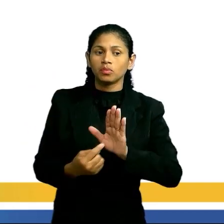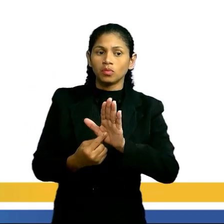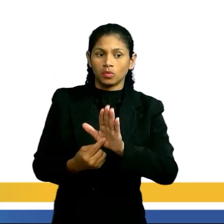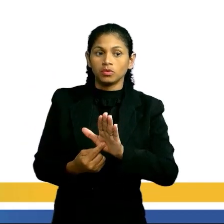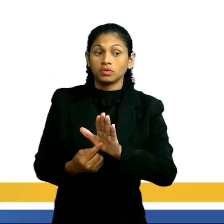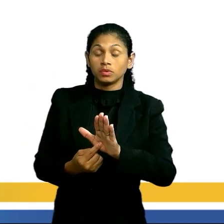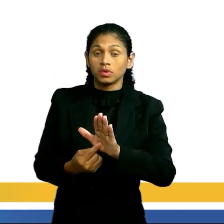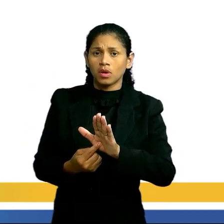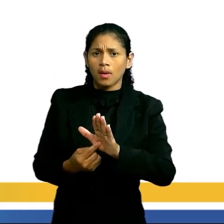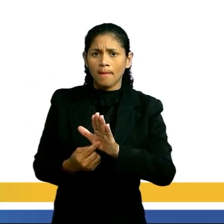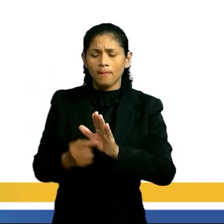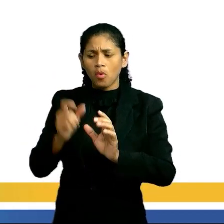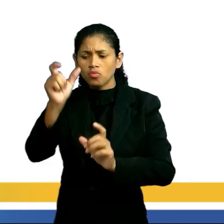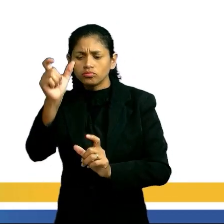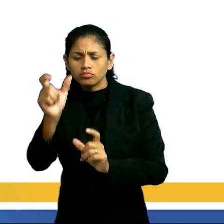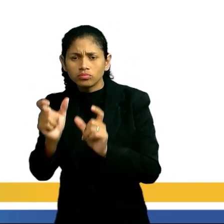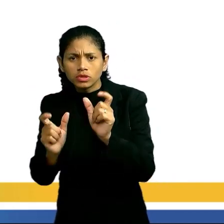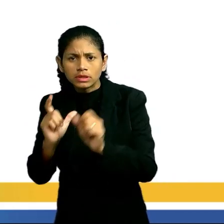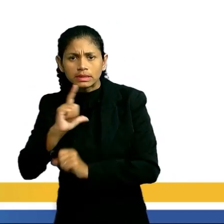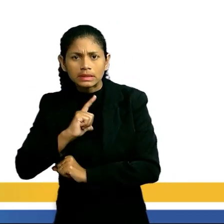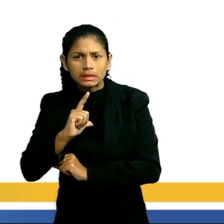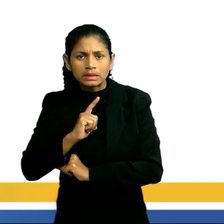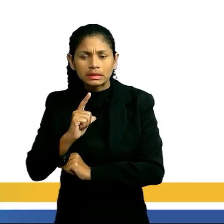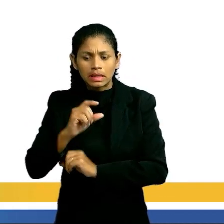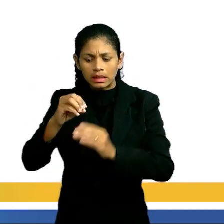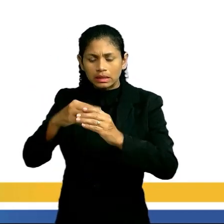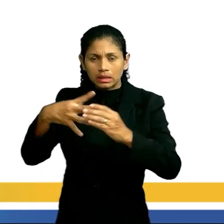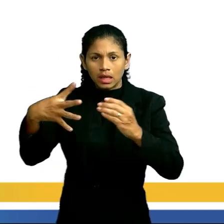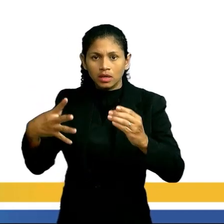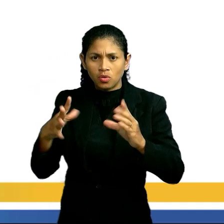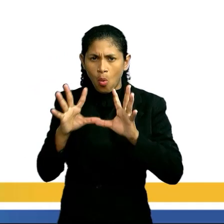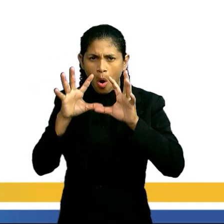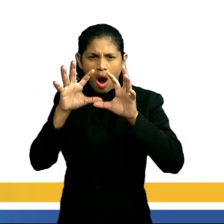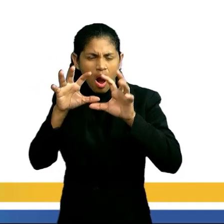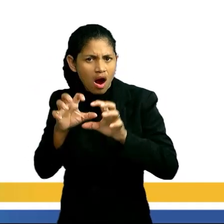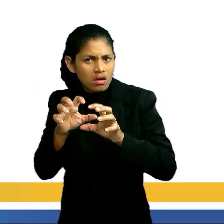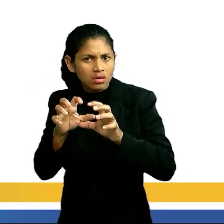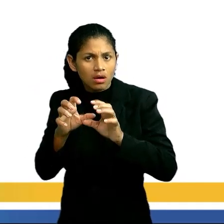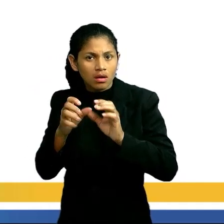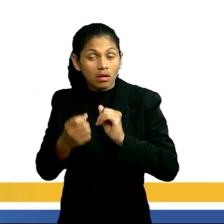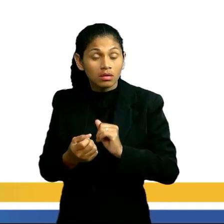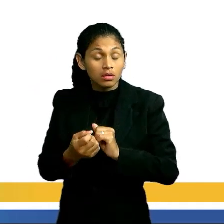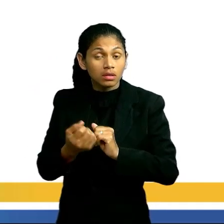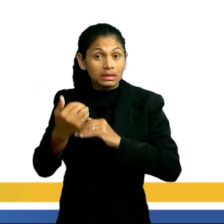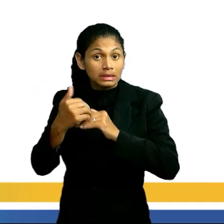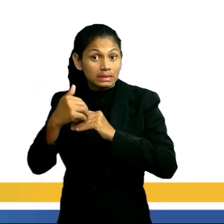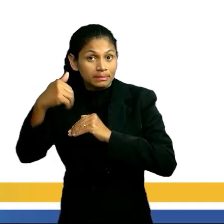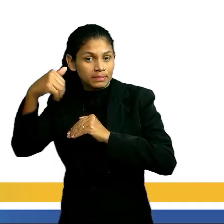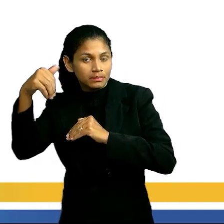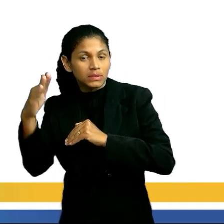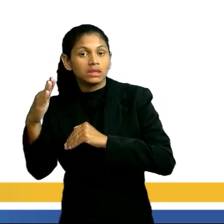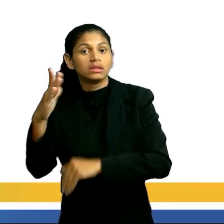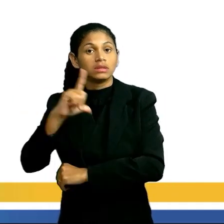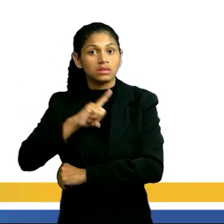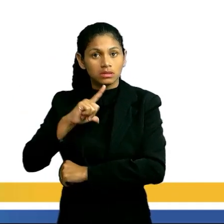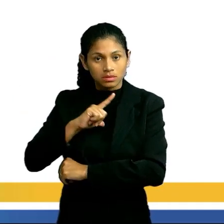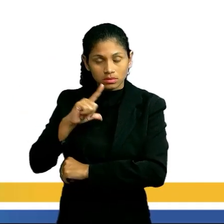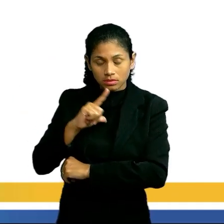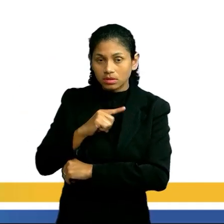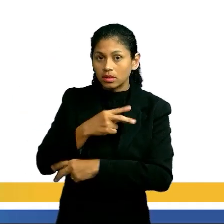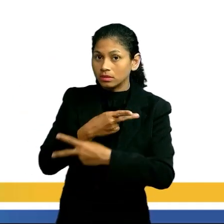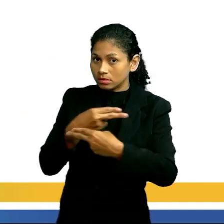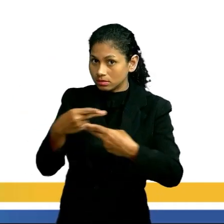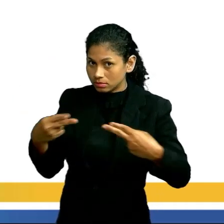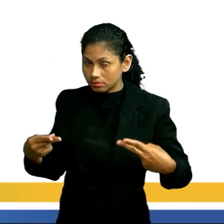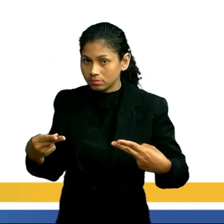selvagem. Tá? O que é a característica selvagem? É a característica que mais ocorre naquela espécie.